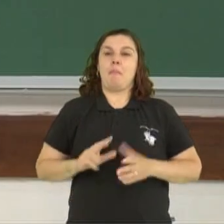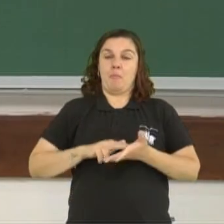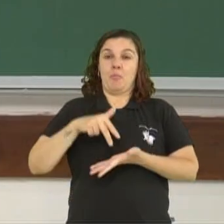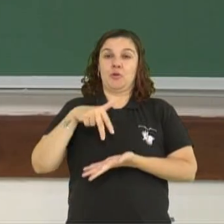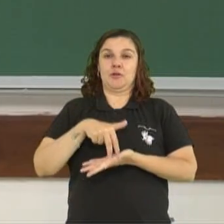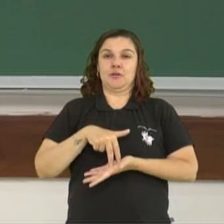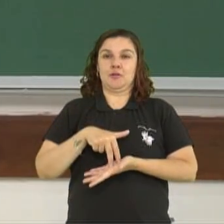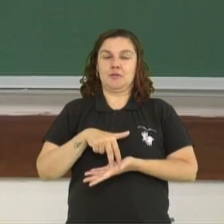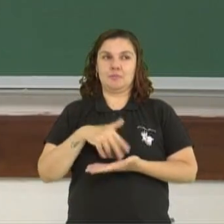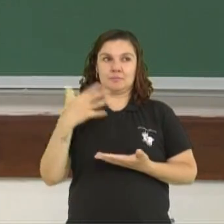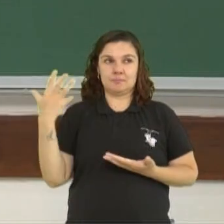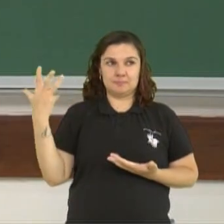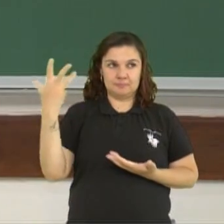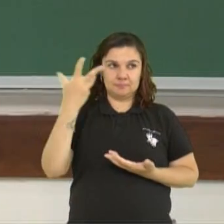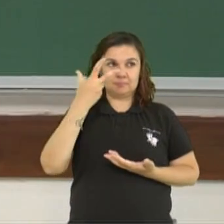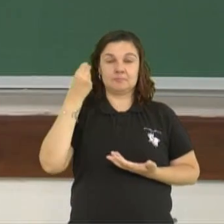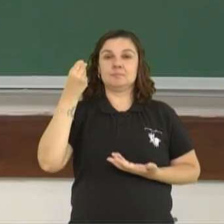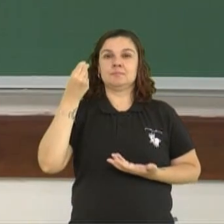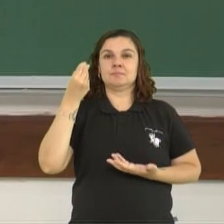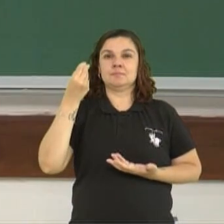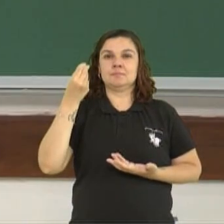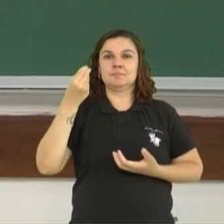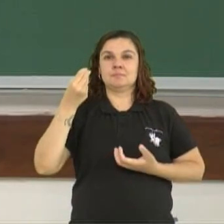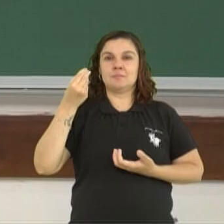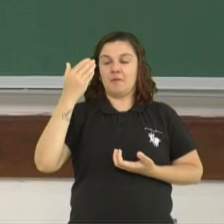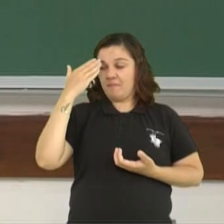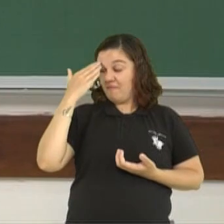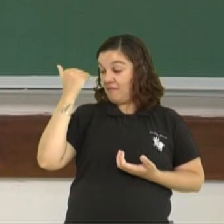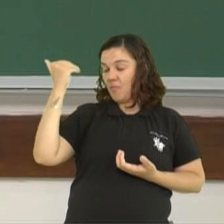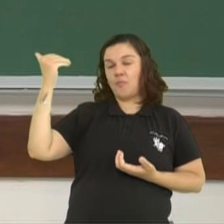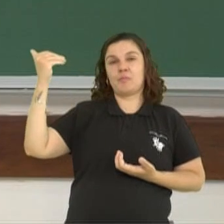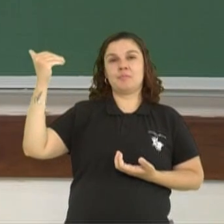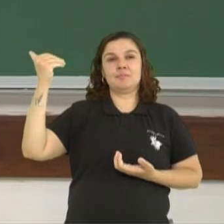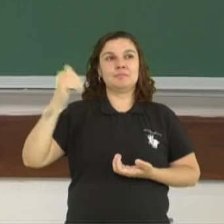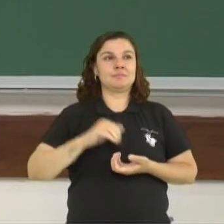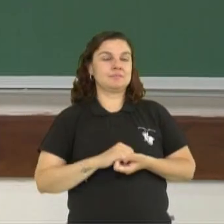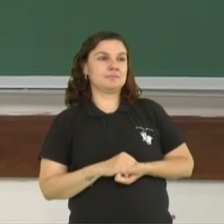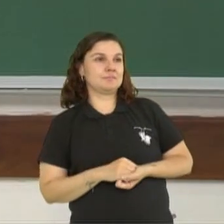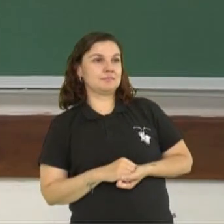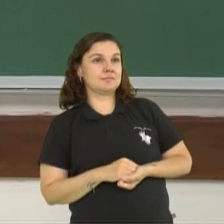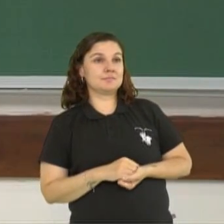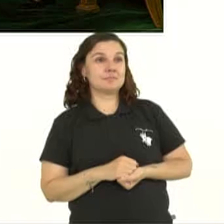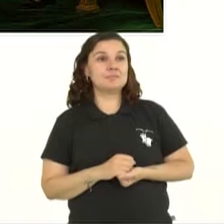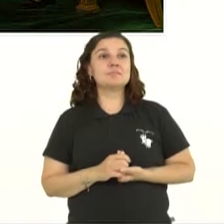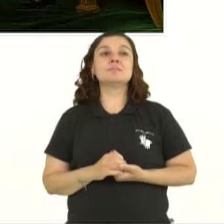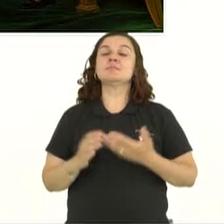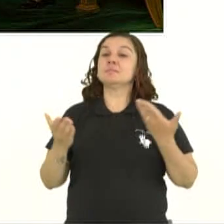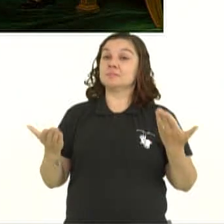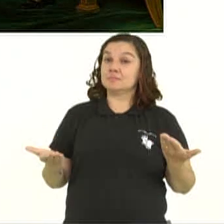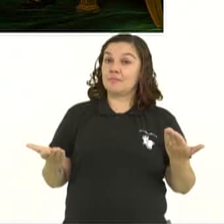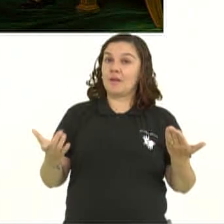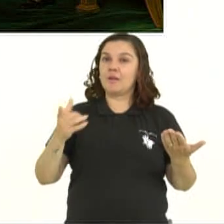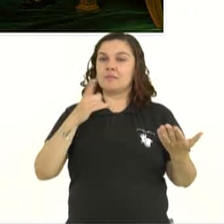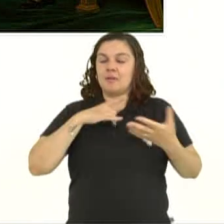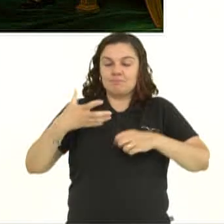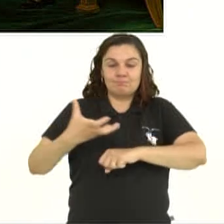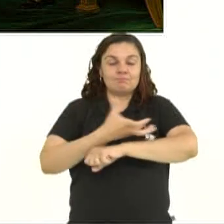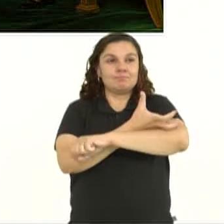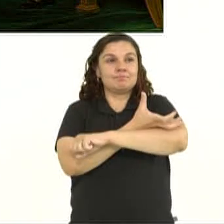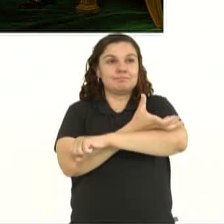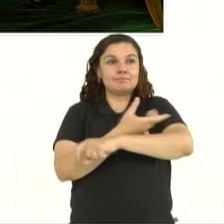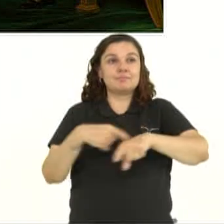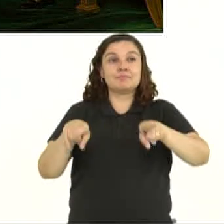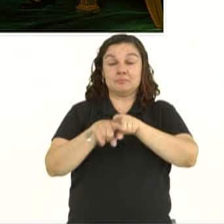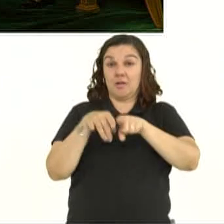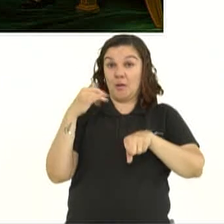coisa épica, bonita, aquela coisa assim de grandes personalidades da história retratadas. E nós temos também a emoção, que é muito importante, que nós